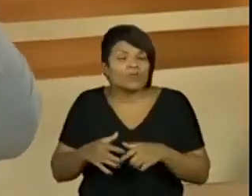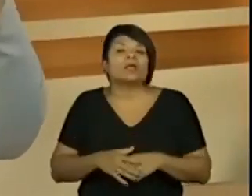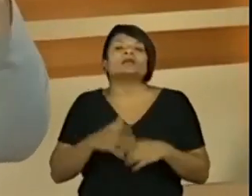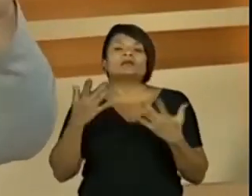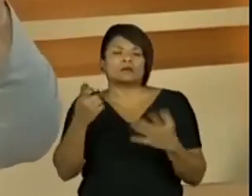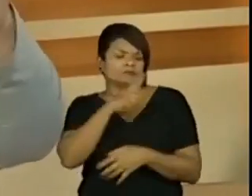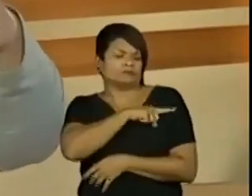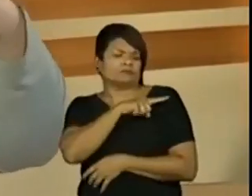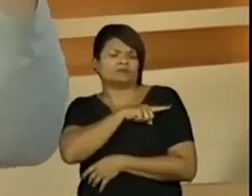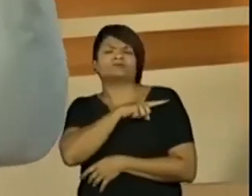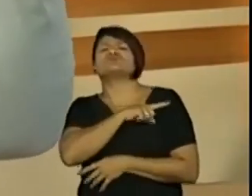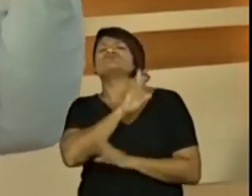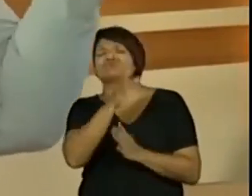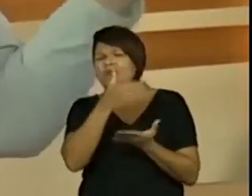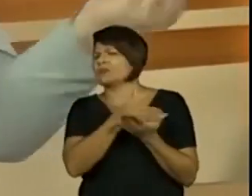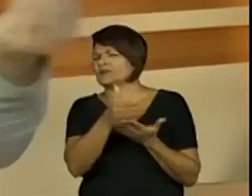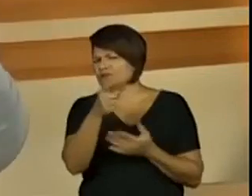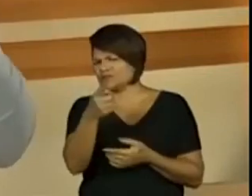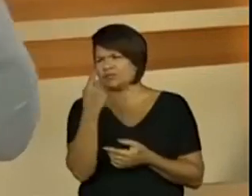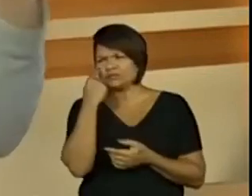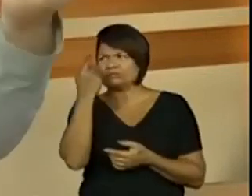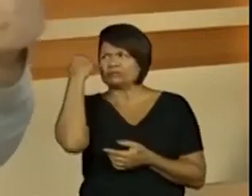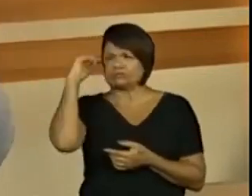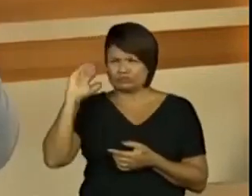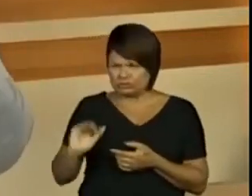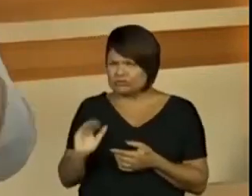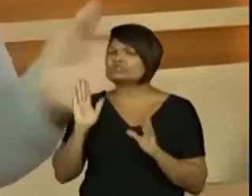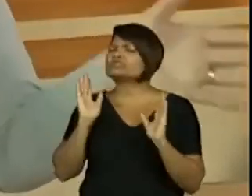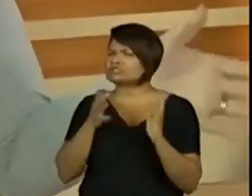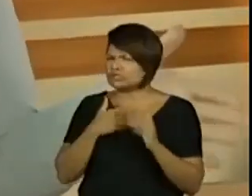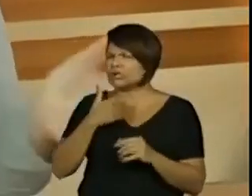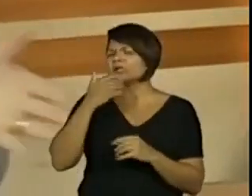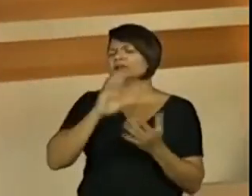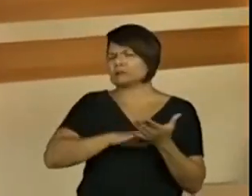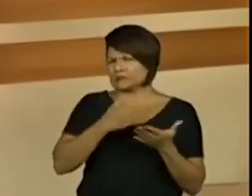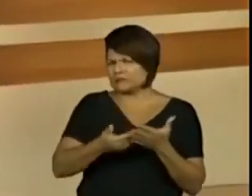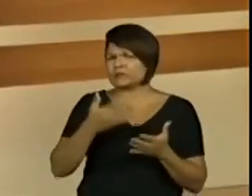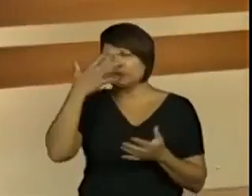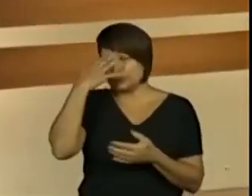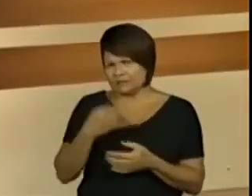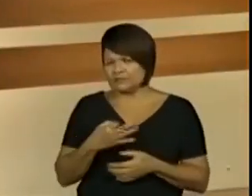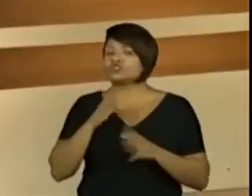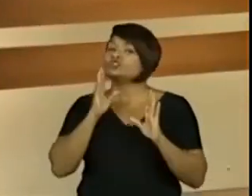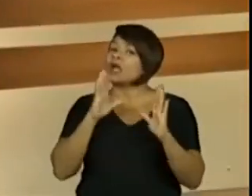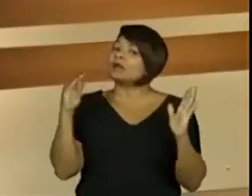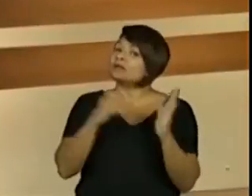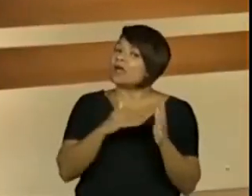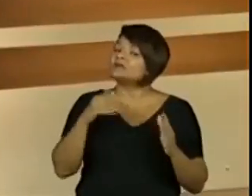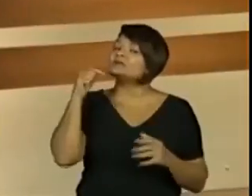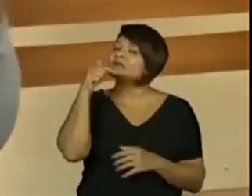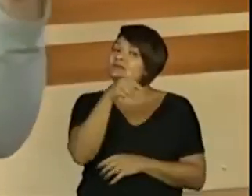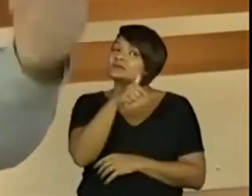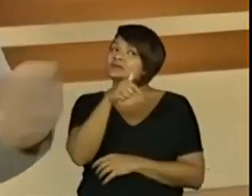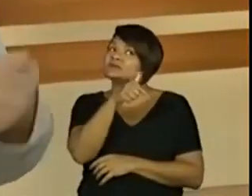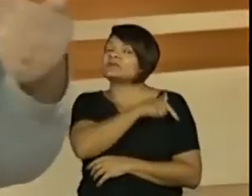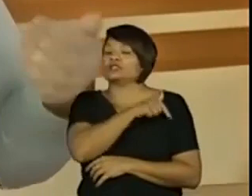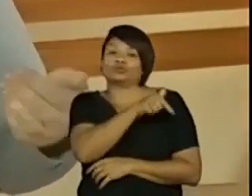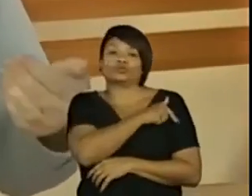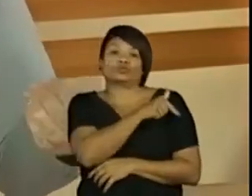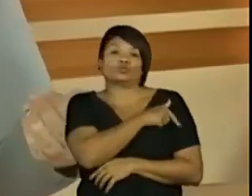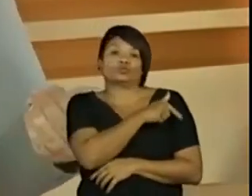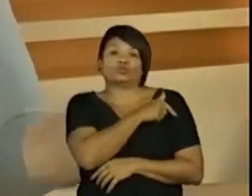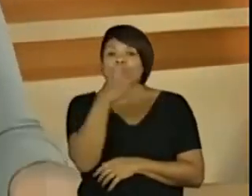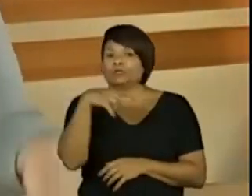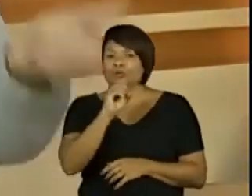inserir, né, essas atividades, essa interpretação, essa compreensão, e isso vai até o sétimo ano. né? As professoras estão